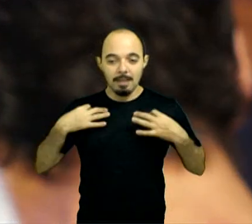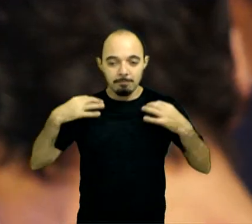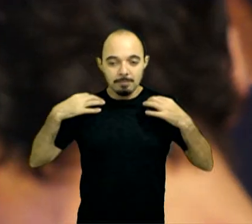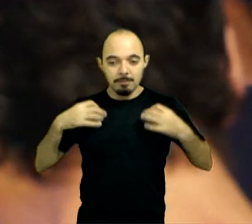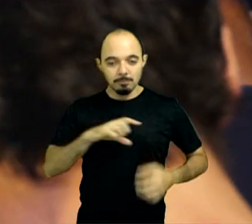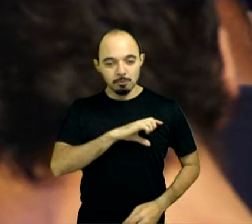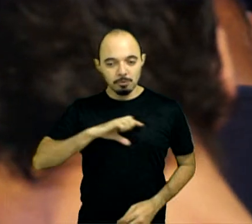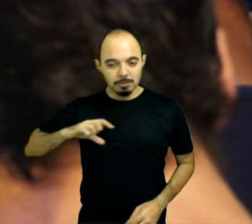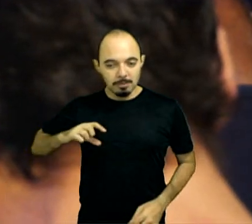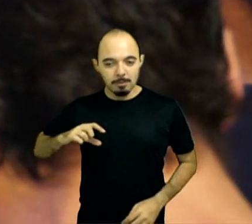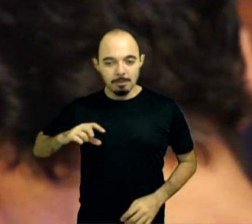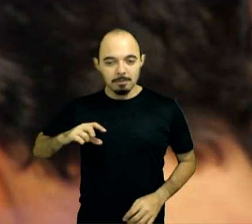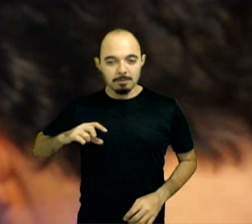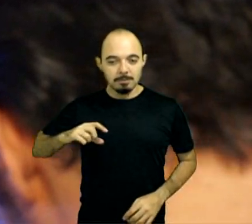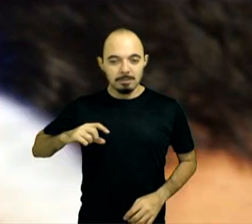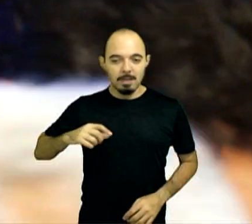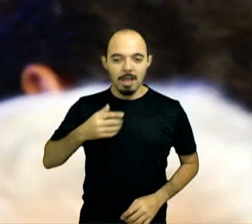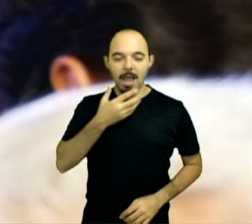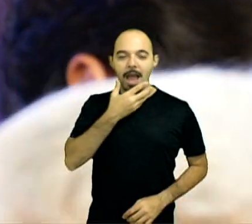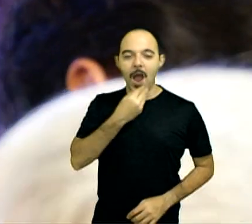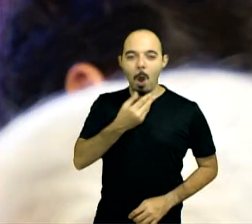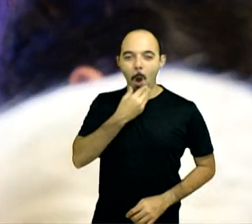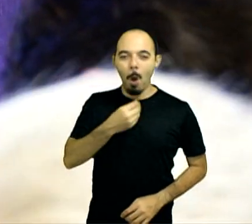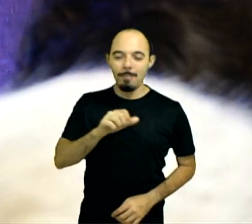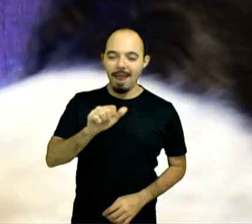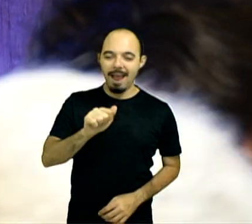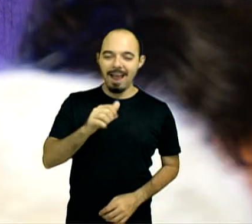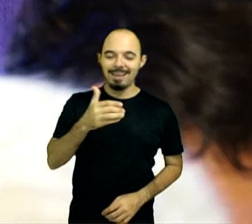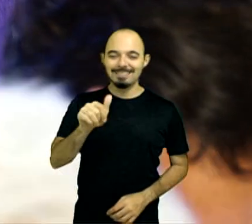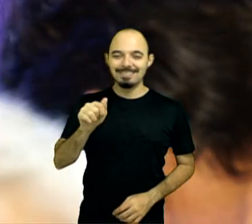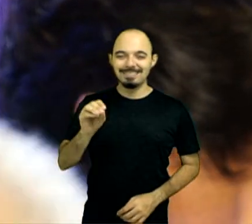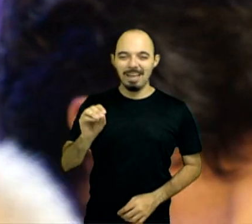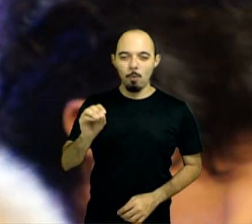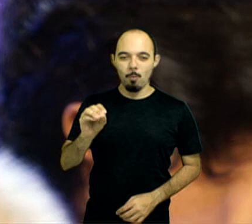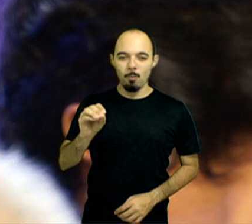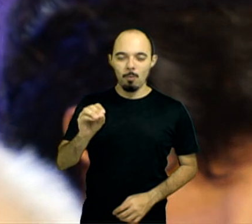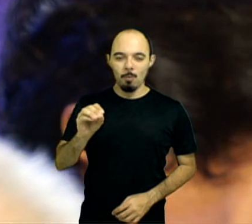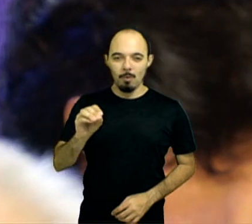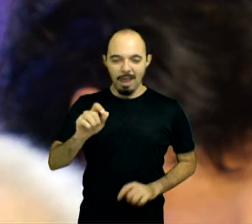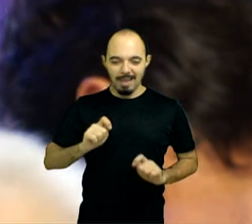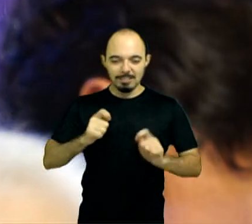Vir aqui é para que você se sinta parte, realmente, você faz parte desse projeto.